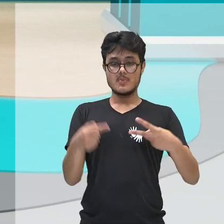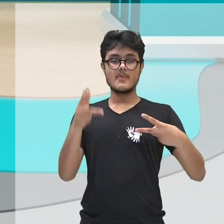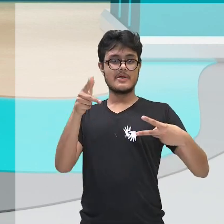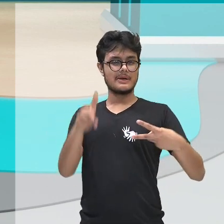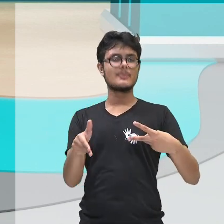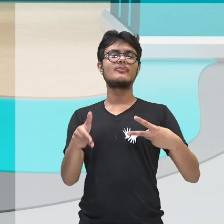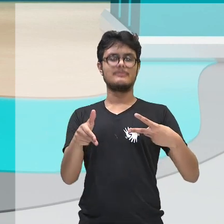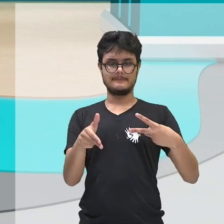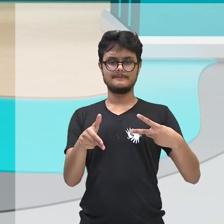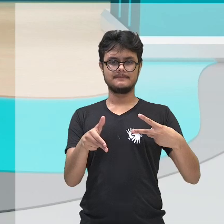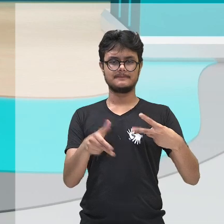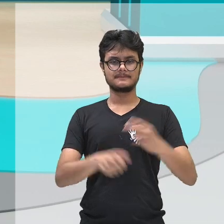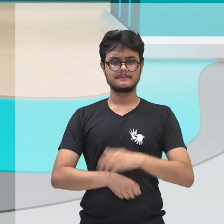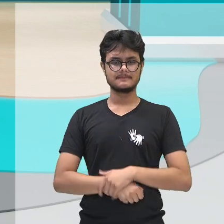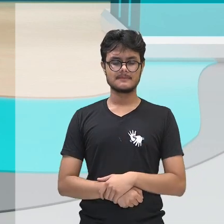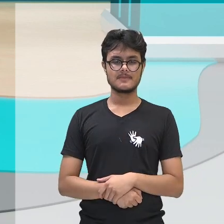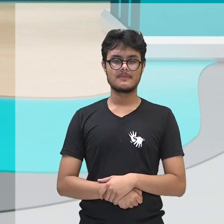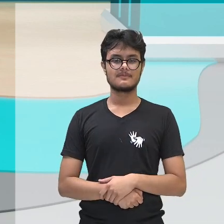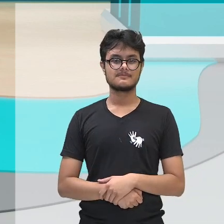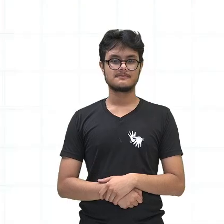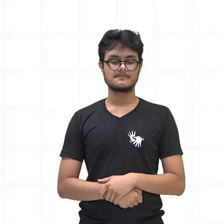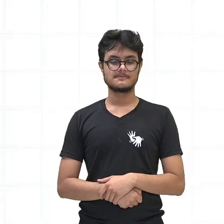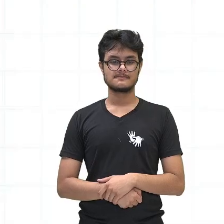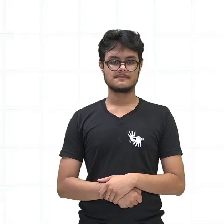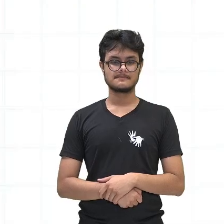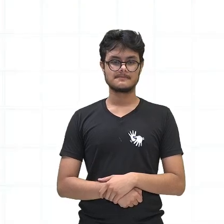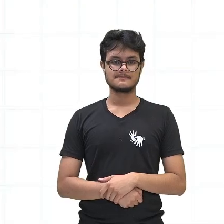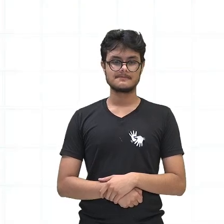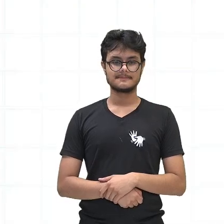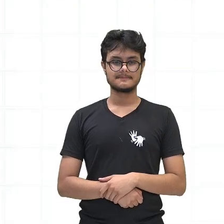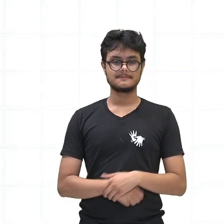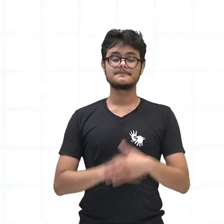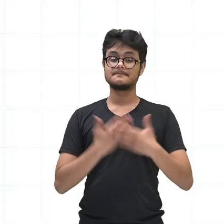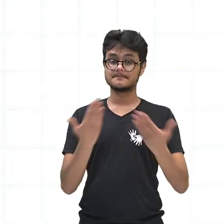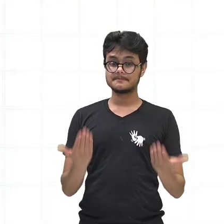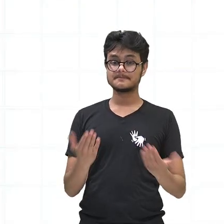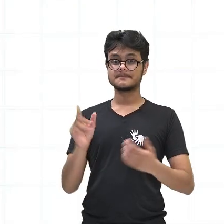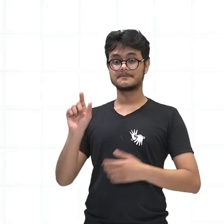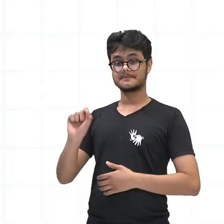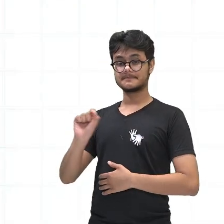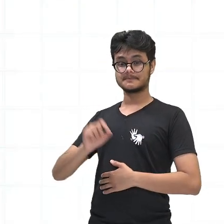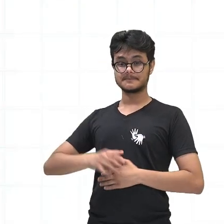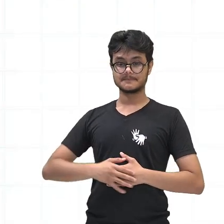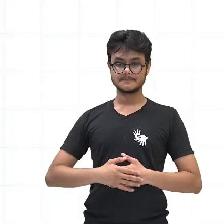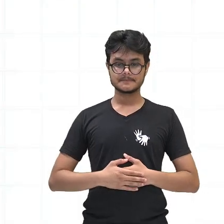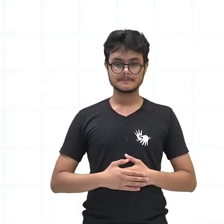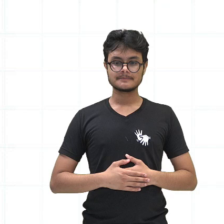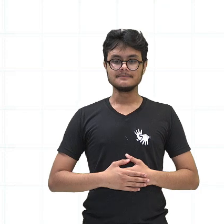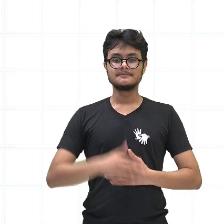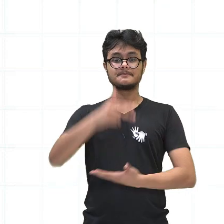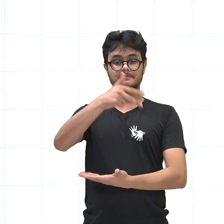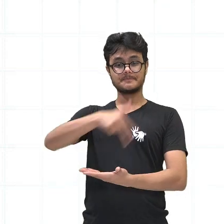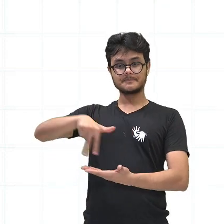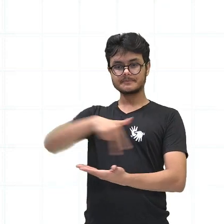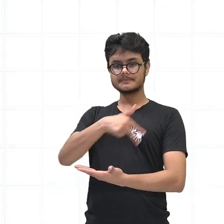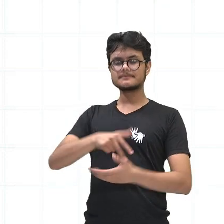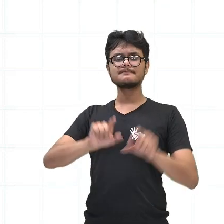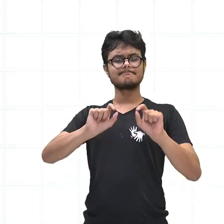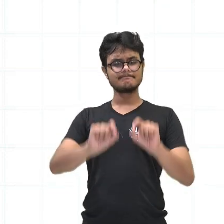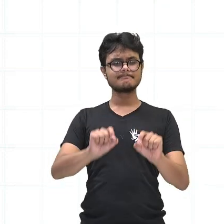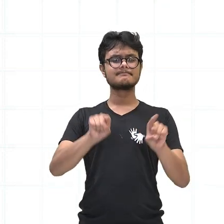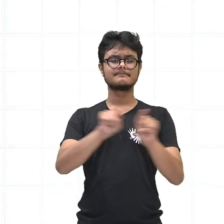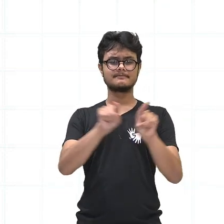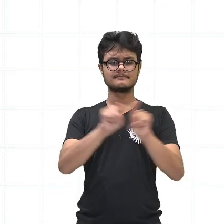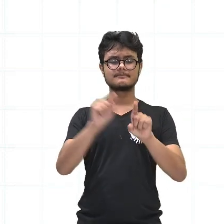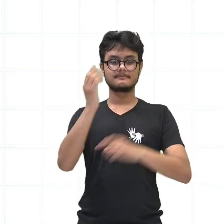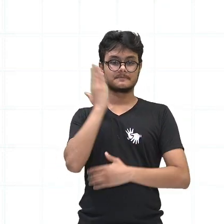a valsa vienense, certo? E aí, continuando nesse quesito, a dança clássica, também conhecida como dança